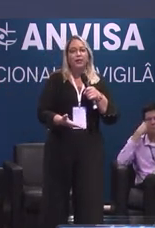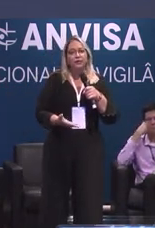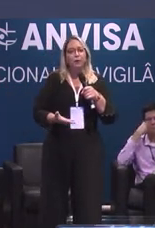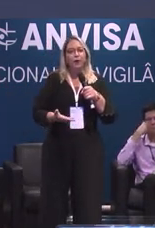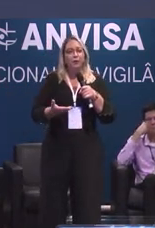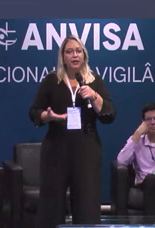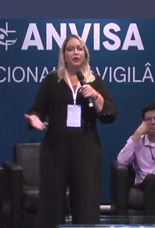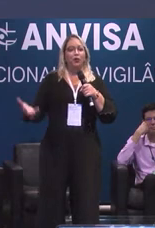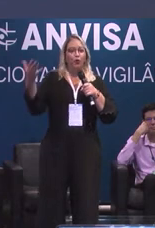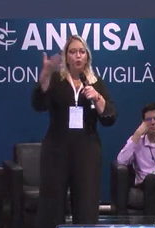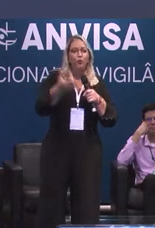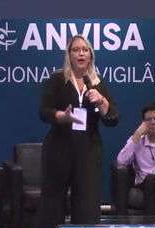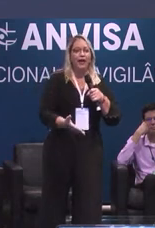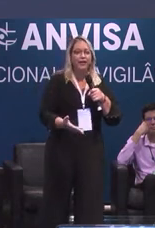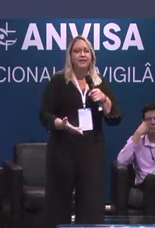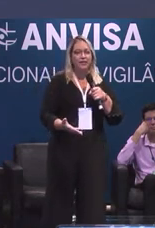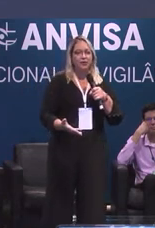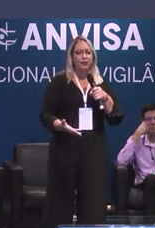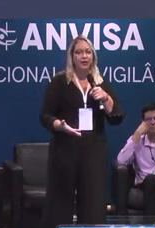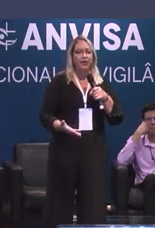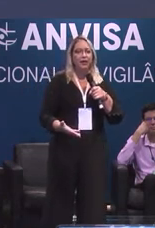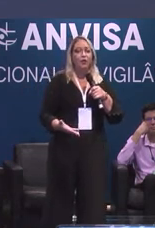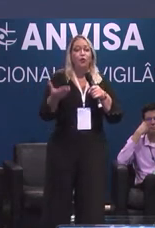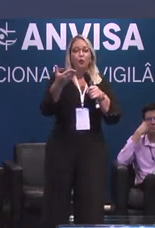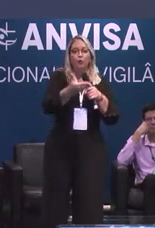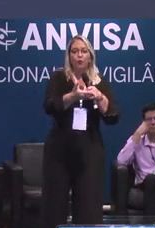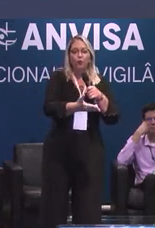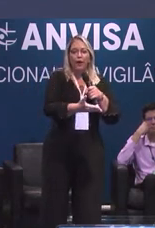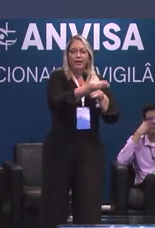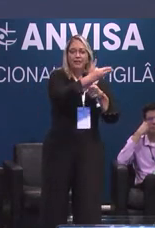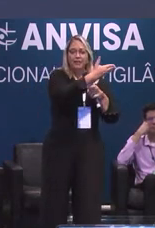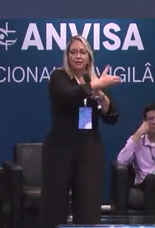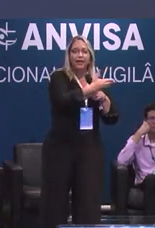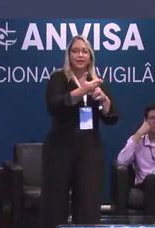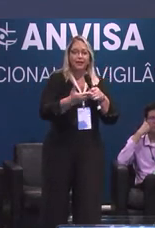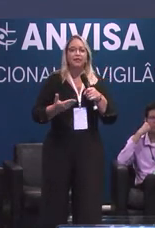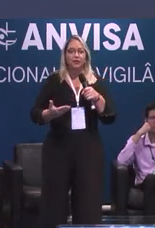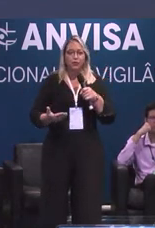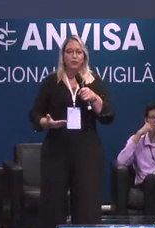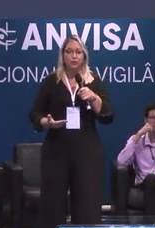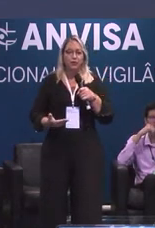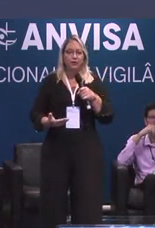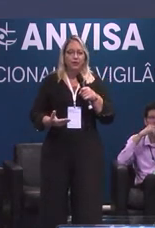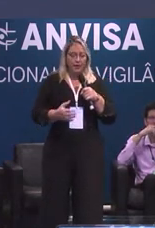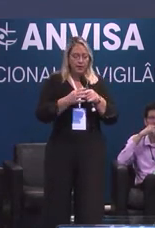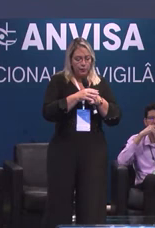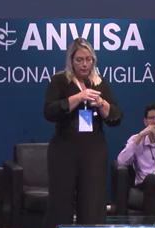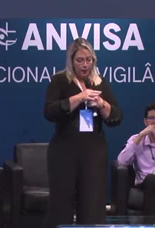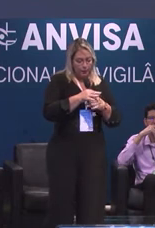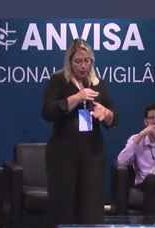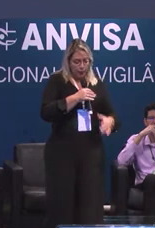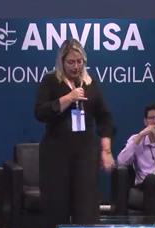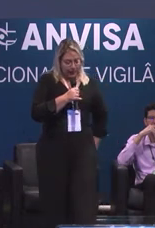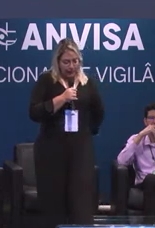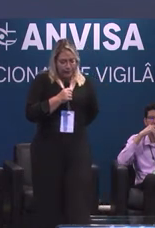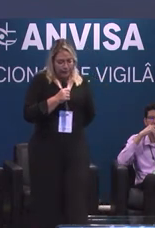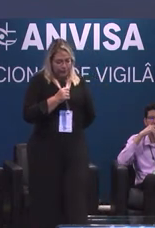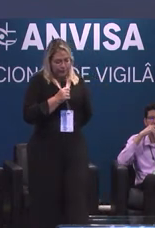educação permanente, como um requisito, né? Como um requisito lá na diretriz 1 e 2. Não é isso? Pode